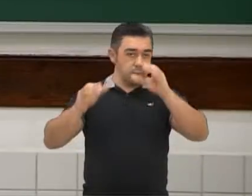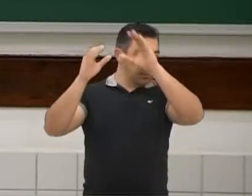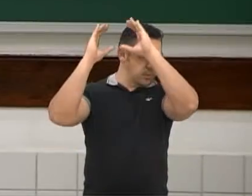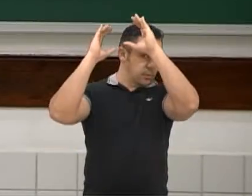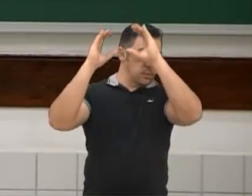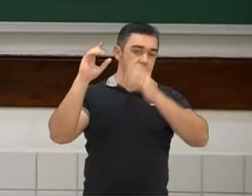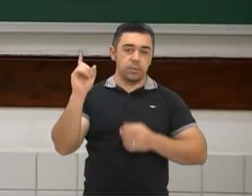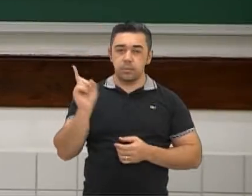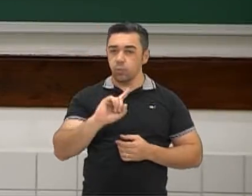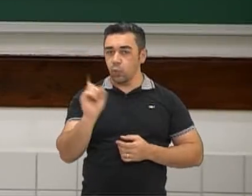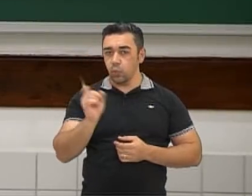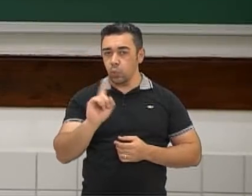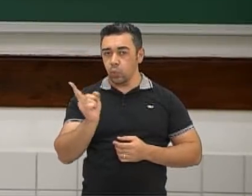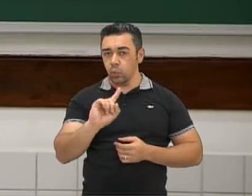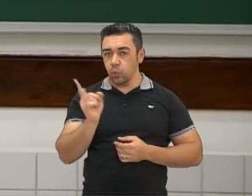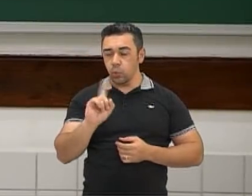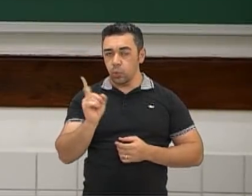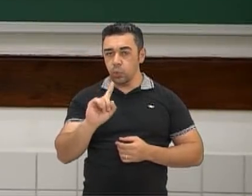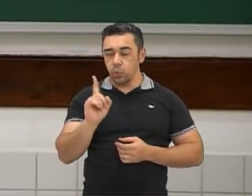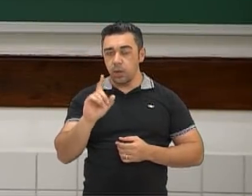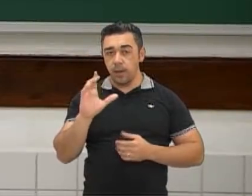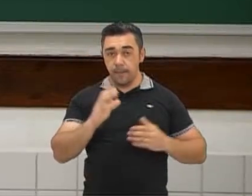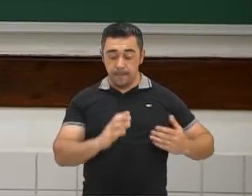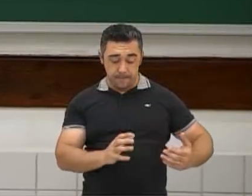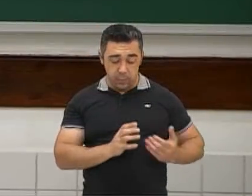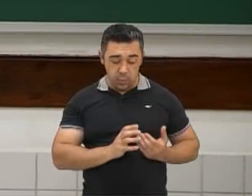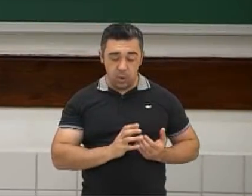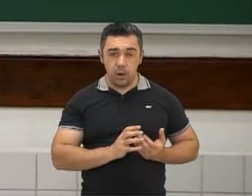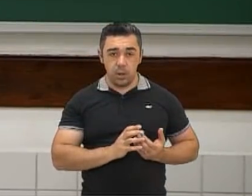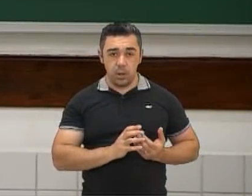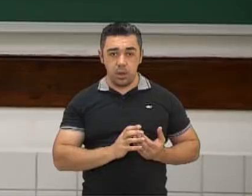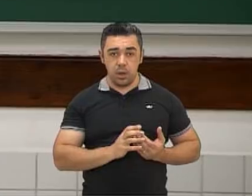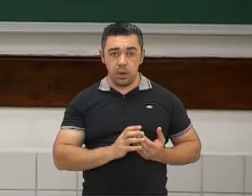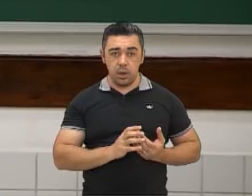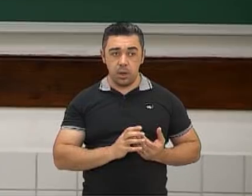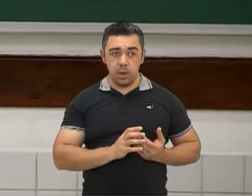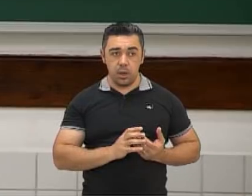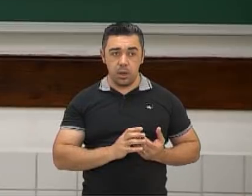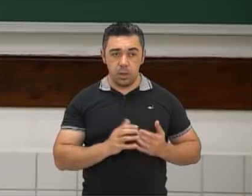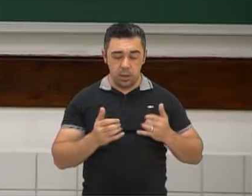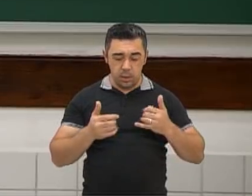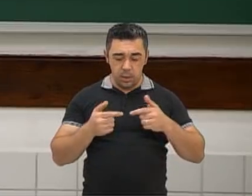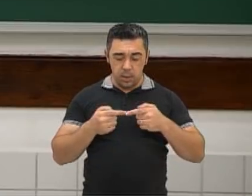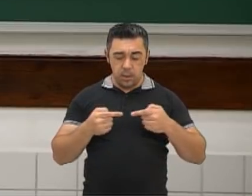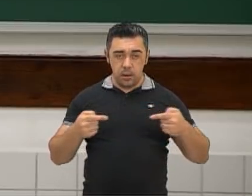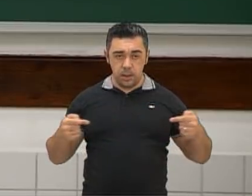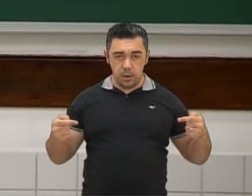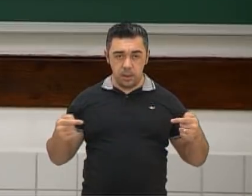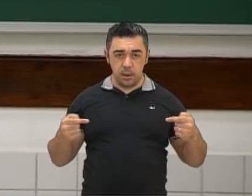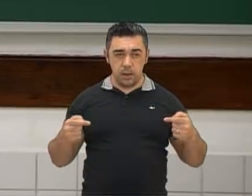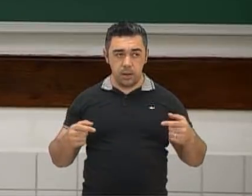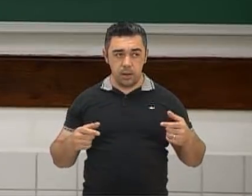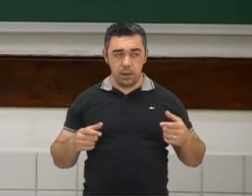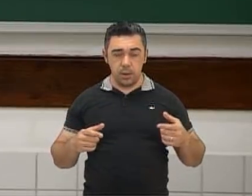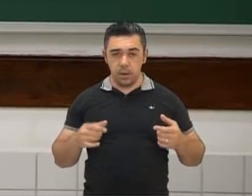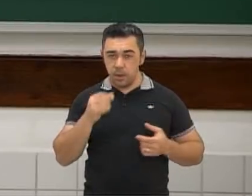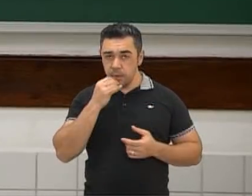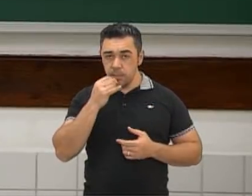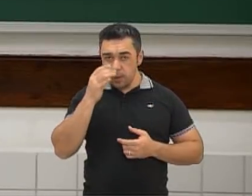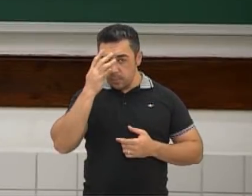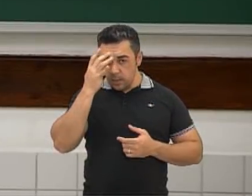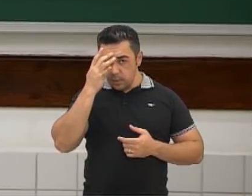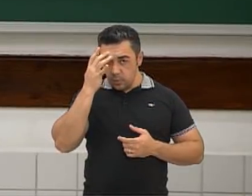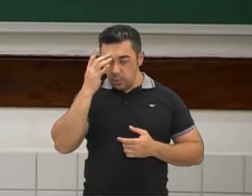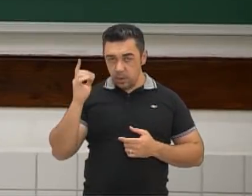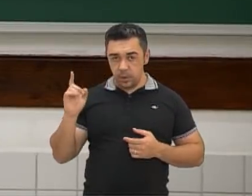da cabeça. Não, não é isso. O que vale é a linha da bola e a posição dos